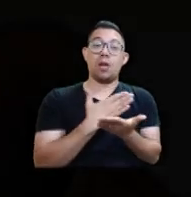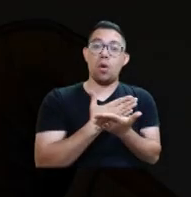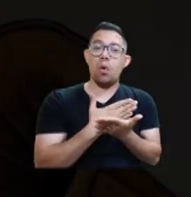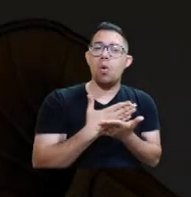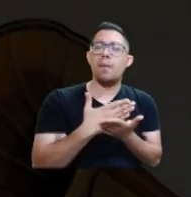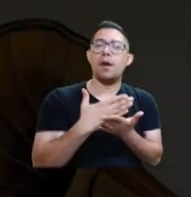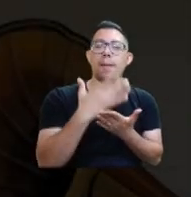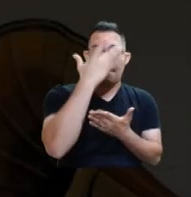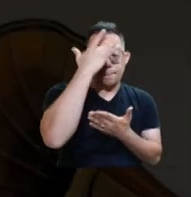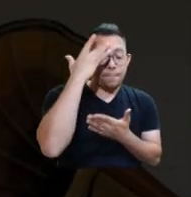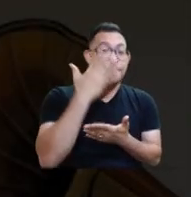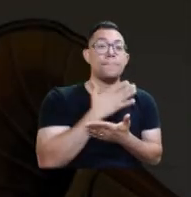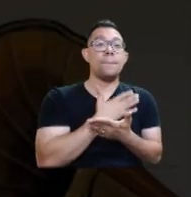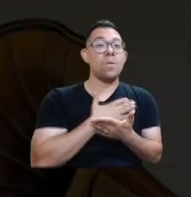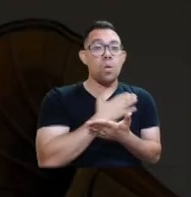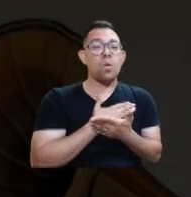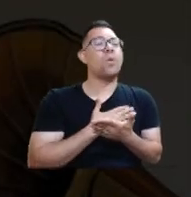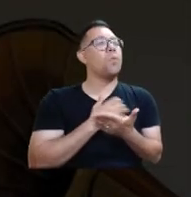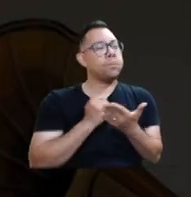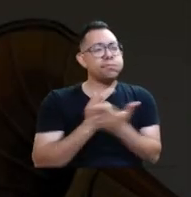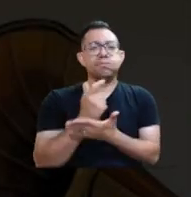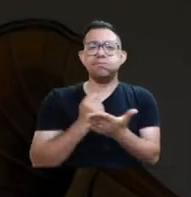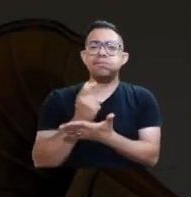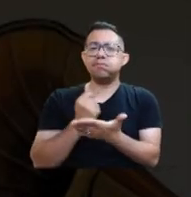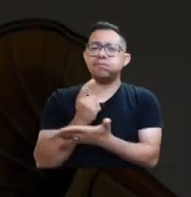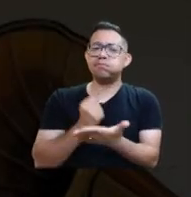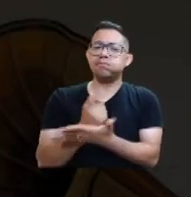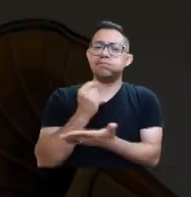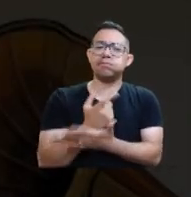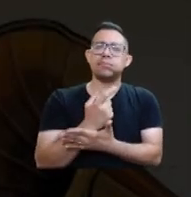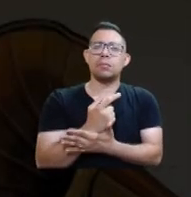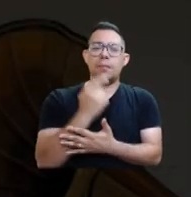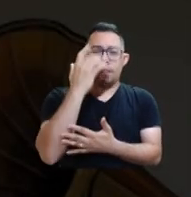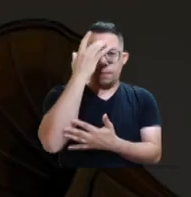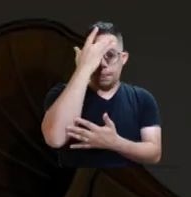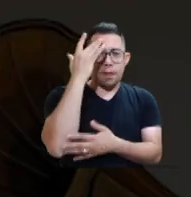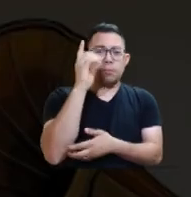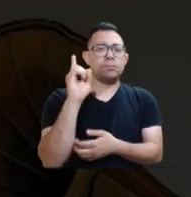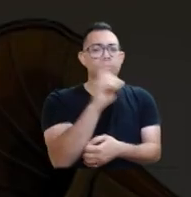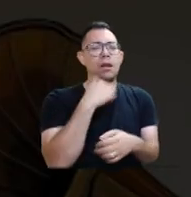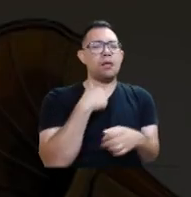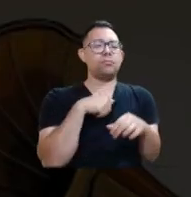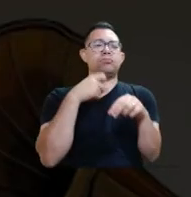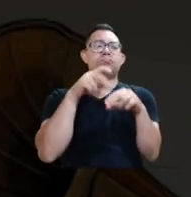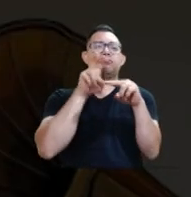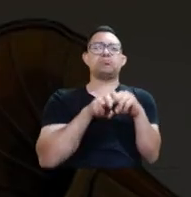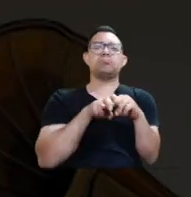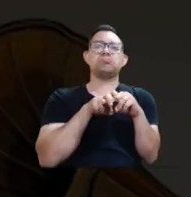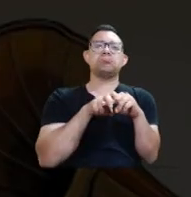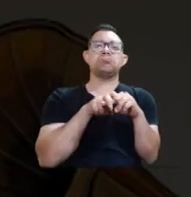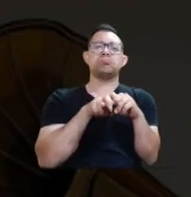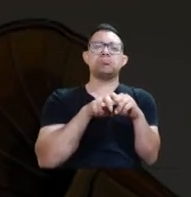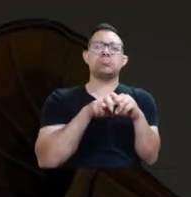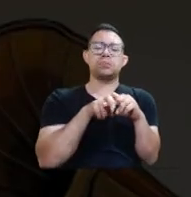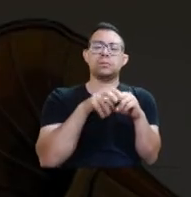Brau. Então começou a vir gente, aí comecei a comprar. A pessoa entrava e eu ficava sentado ali